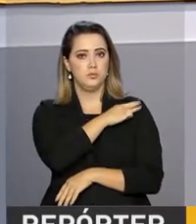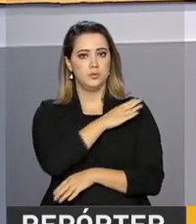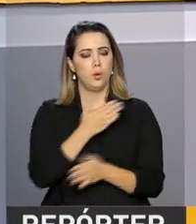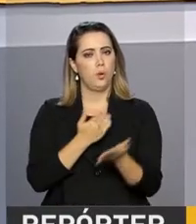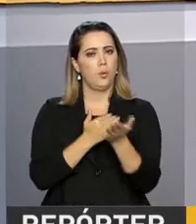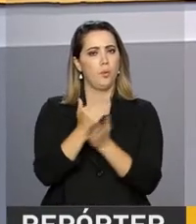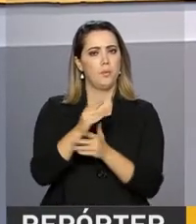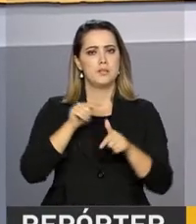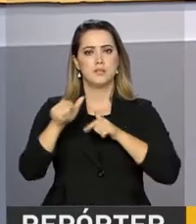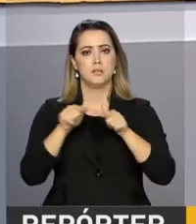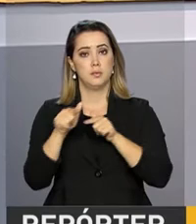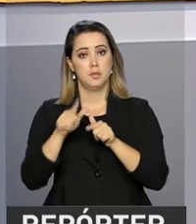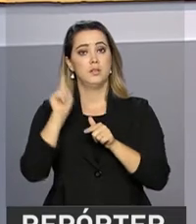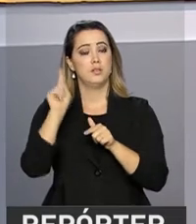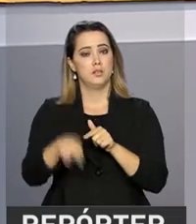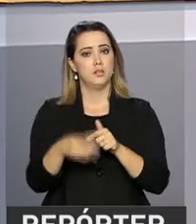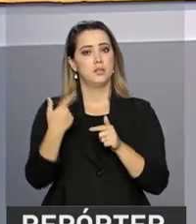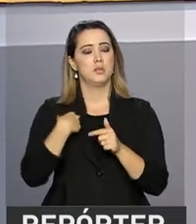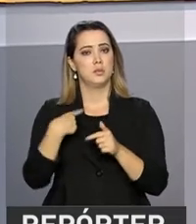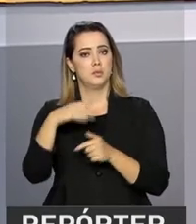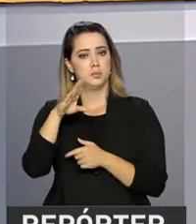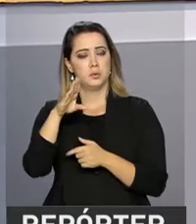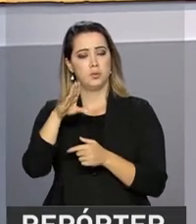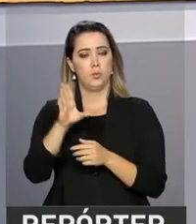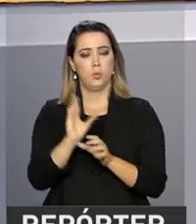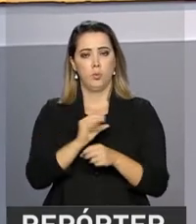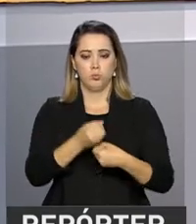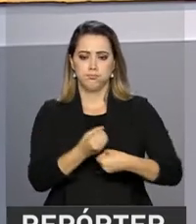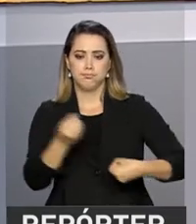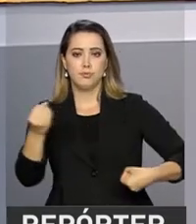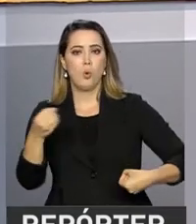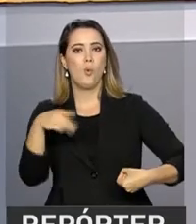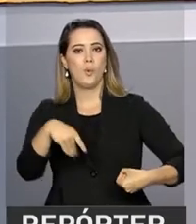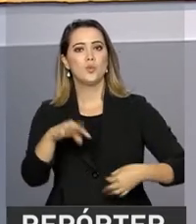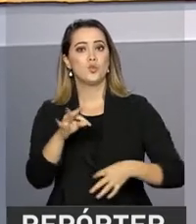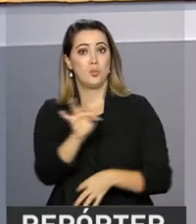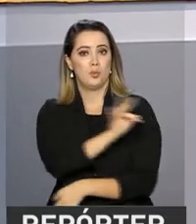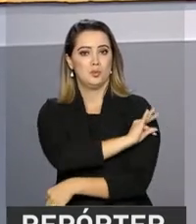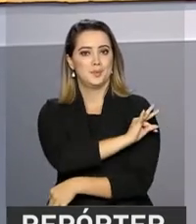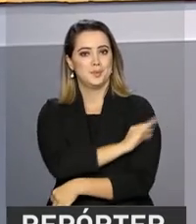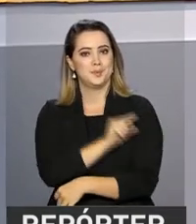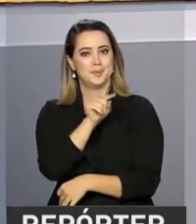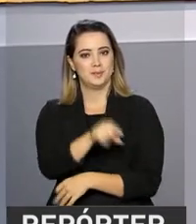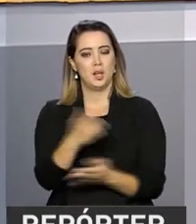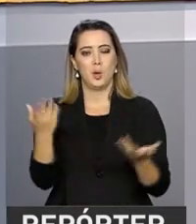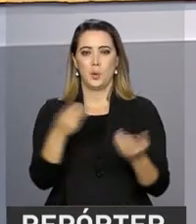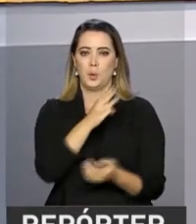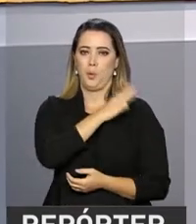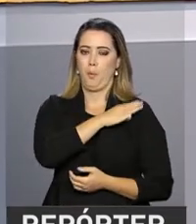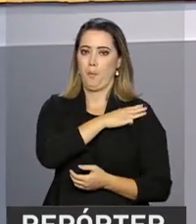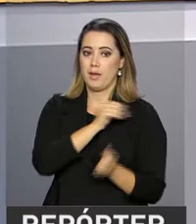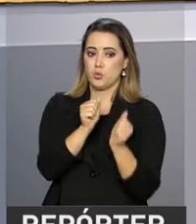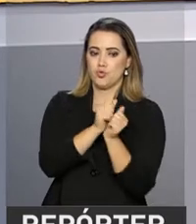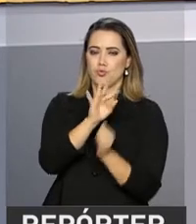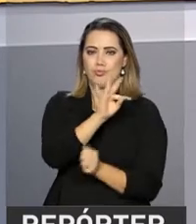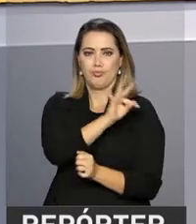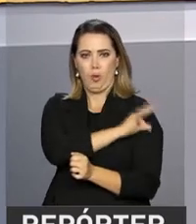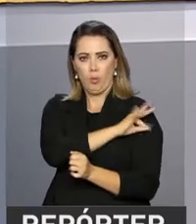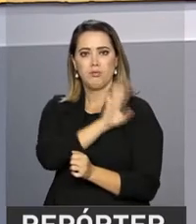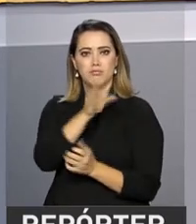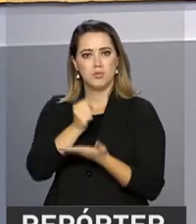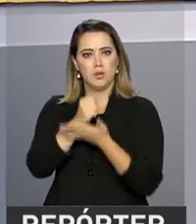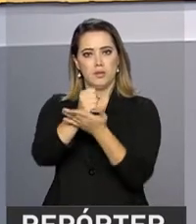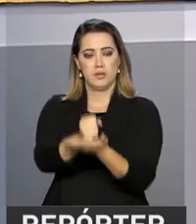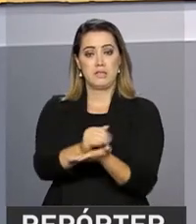no mercado de trabalho também com um diploma técnico o programa médio/técnico oferece essa oportunidade está com inscrições abertas